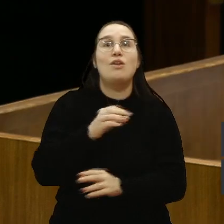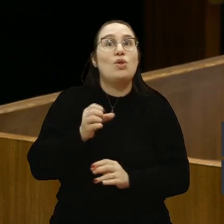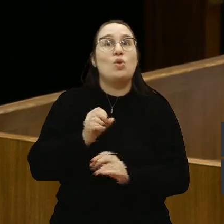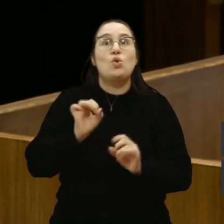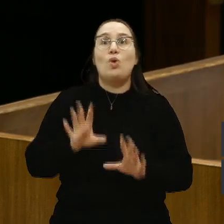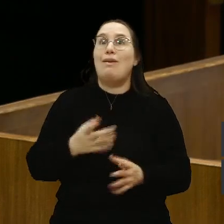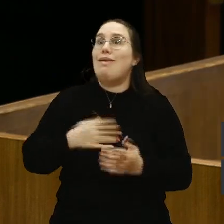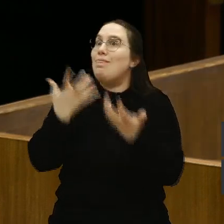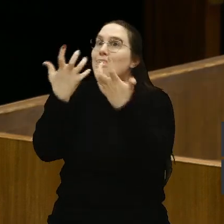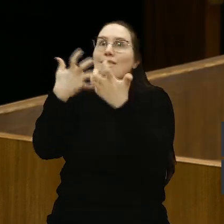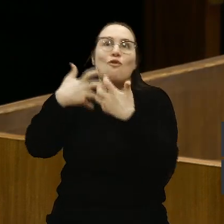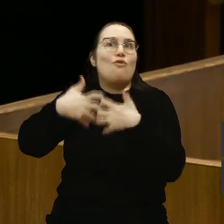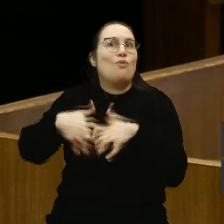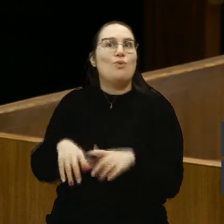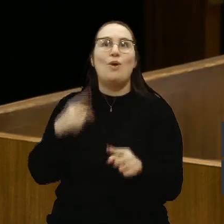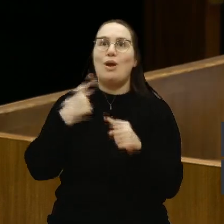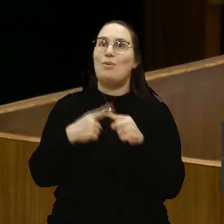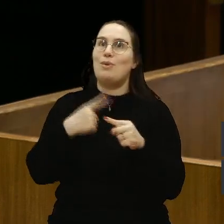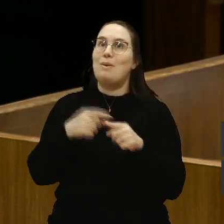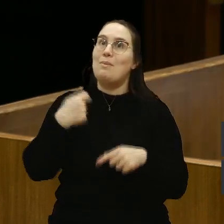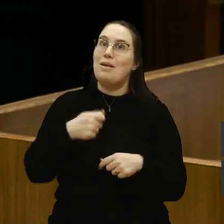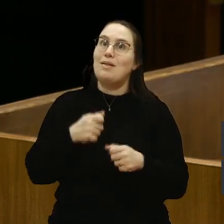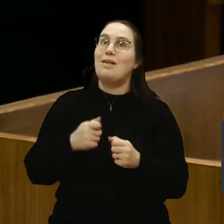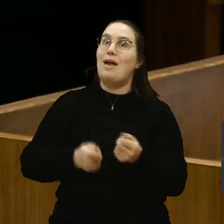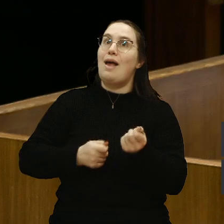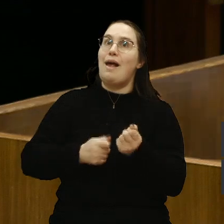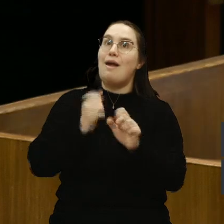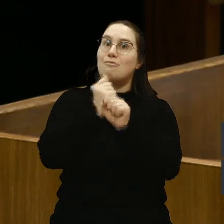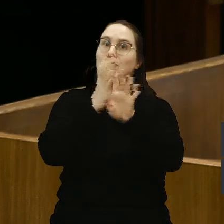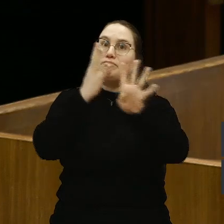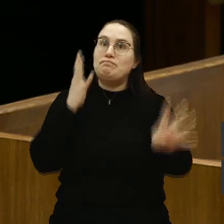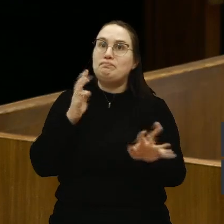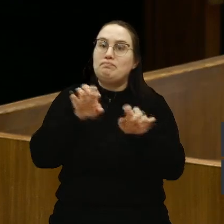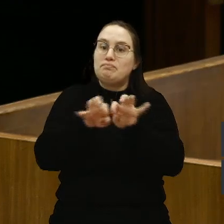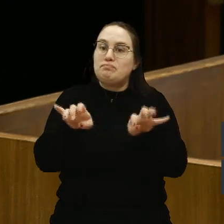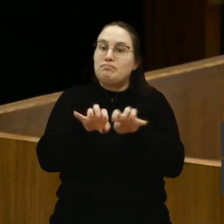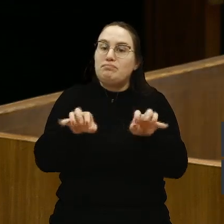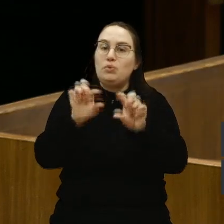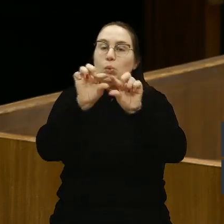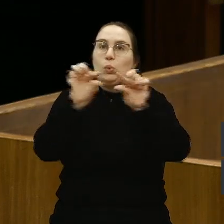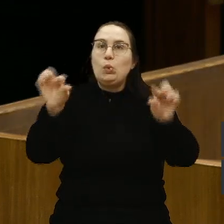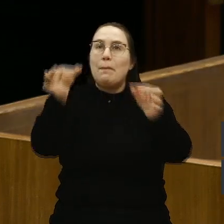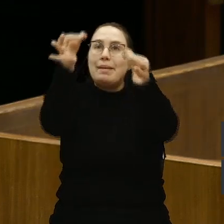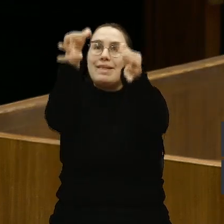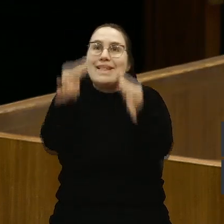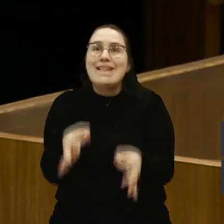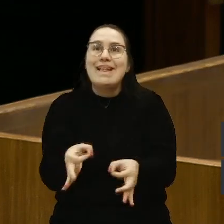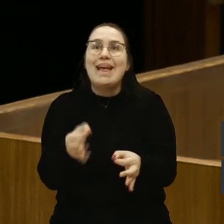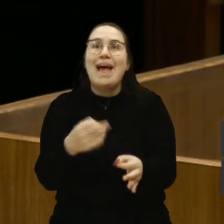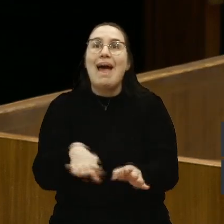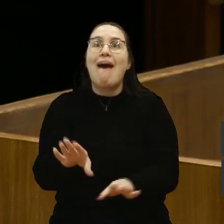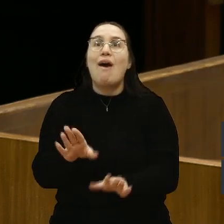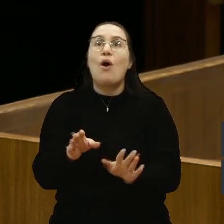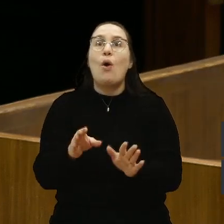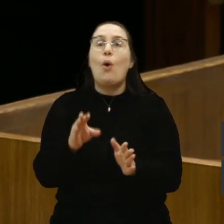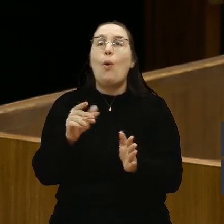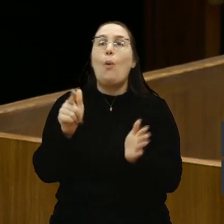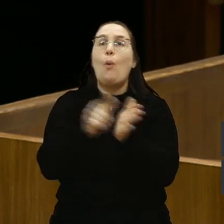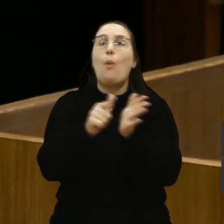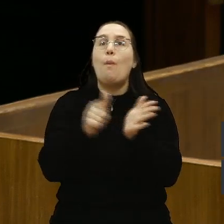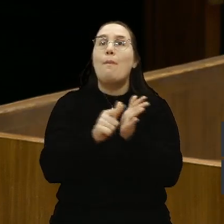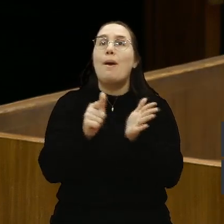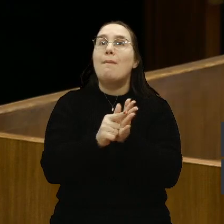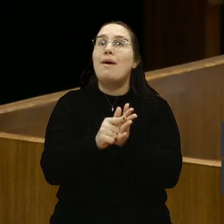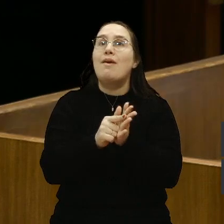não funciona, porque a gente tem que colocar o procedimento médico lá exatamente. E todo mundo sabe que a via fica para